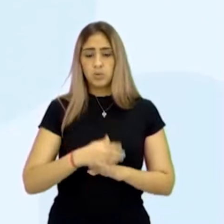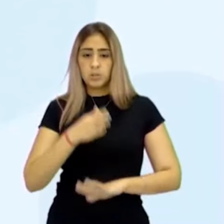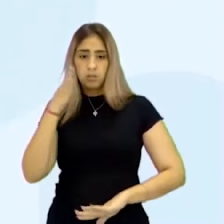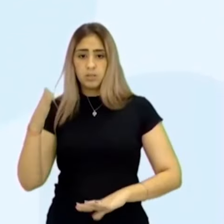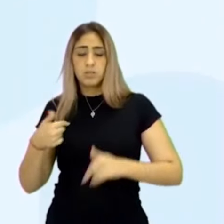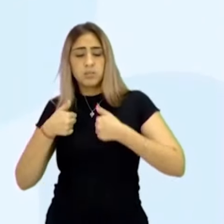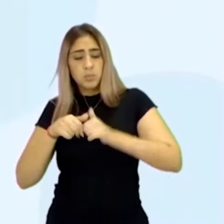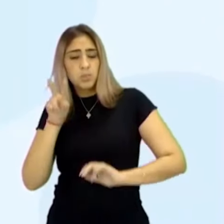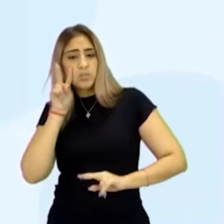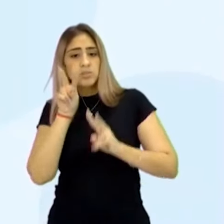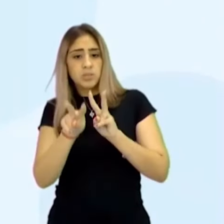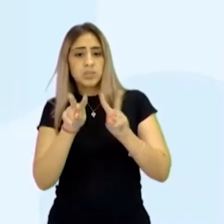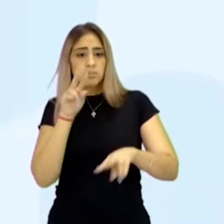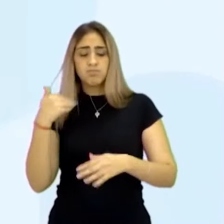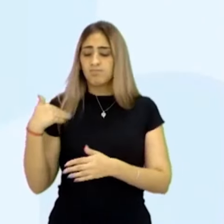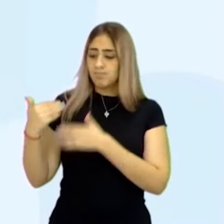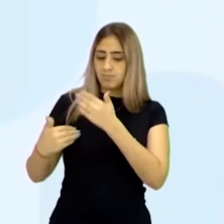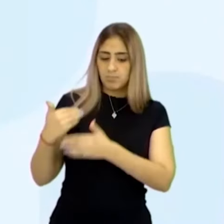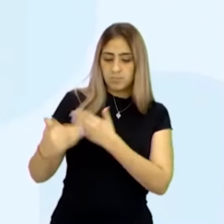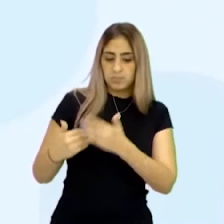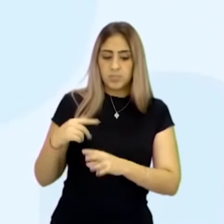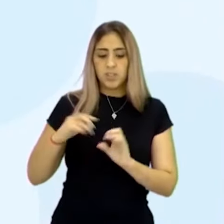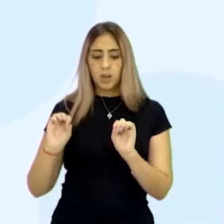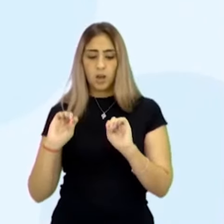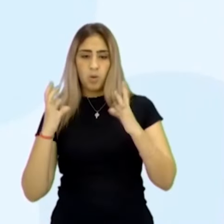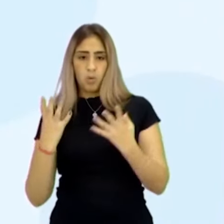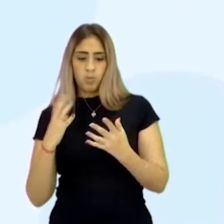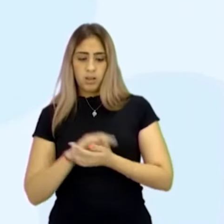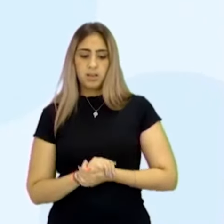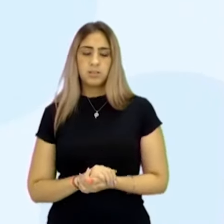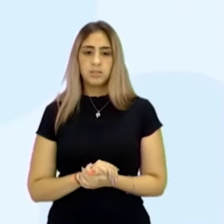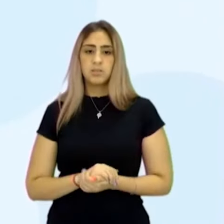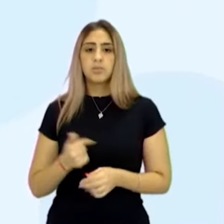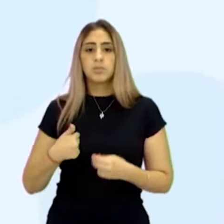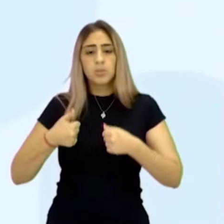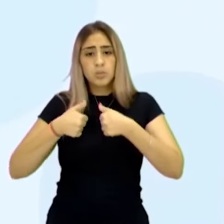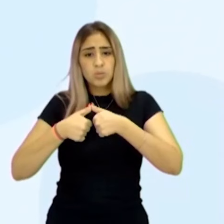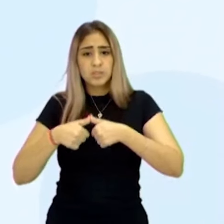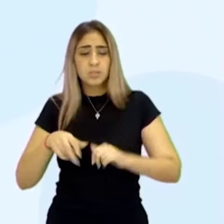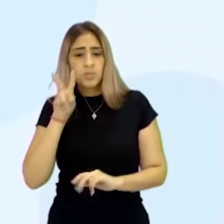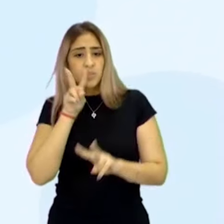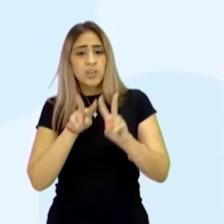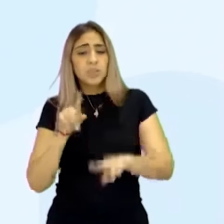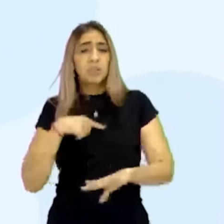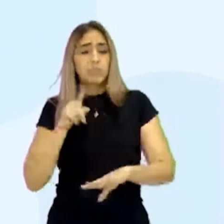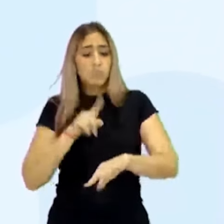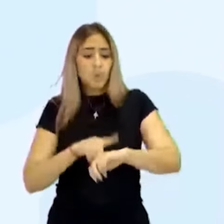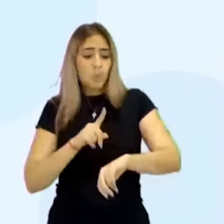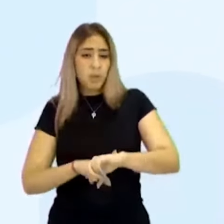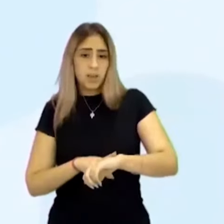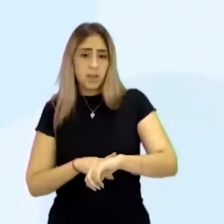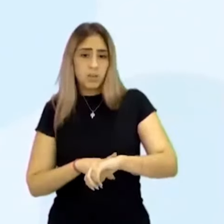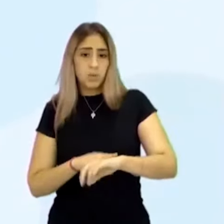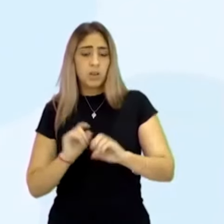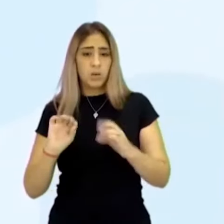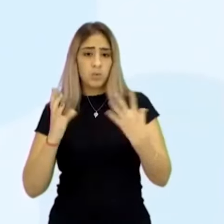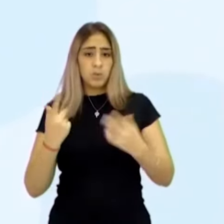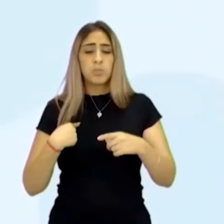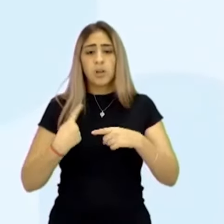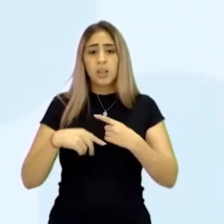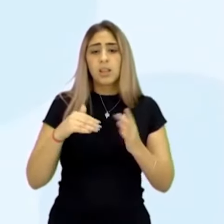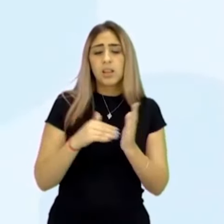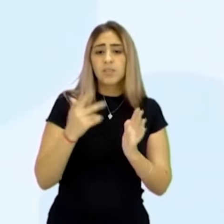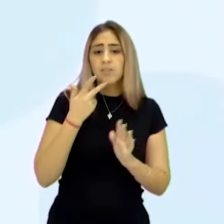nós estamos vendo as consequências ali do World Trade Center, nós estamos vendo o exato momento, porque até